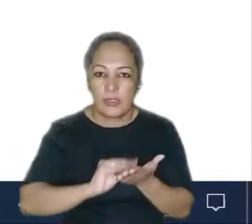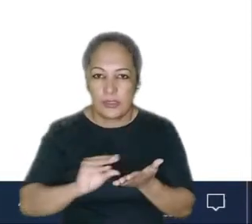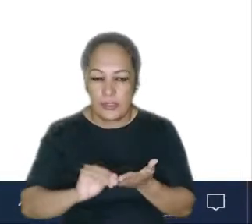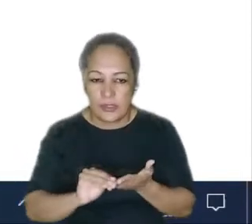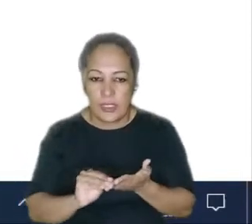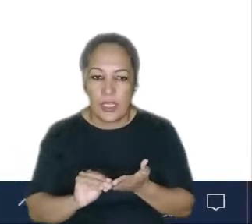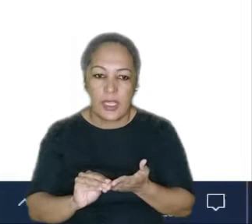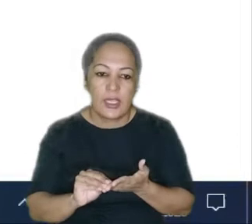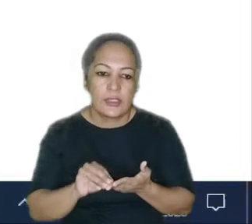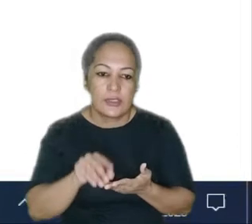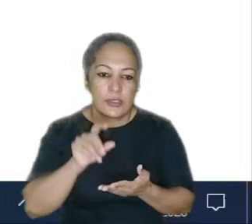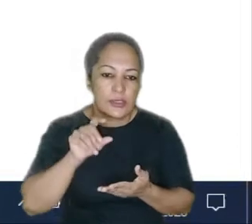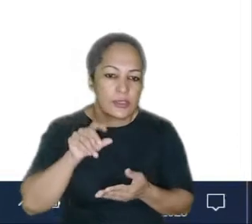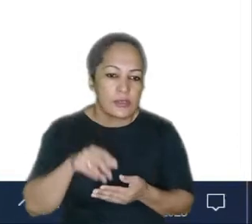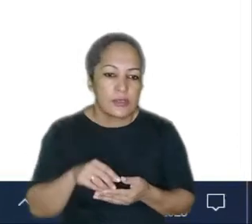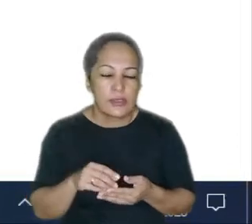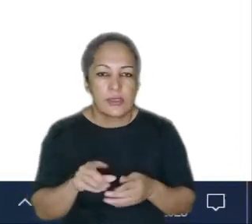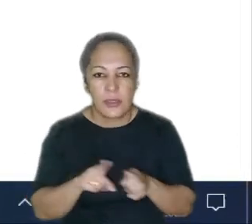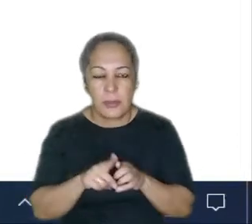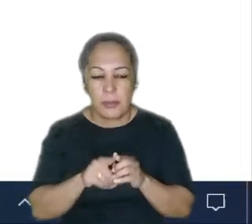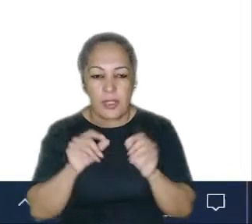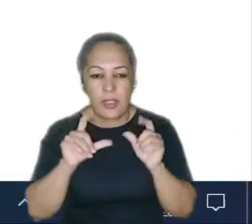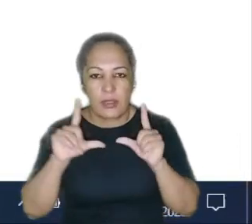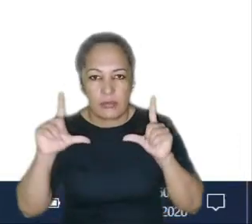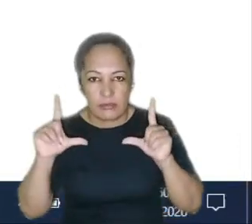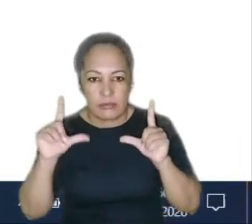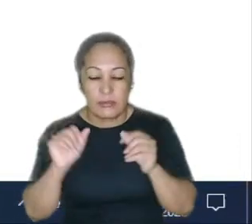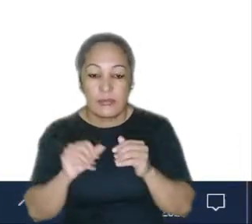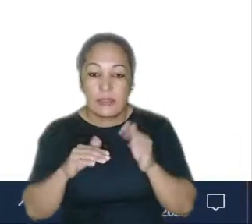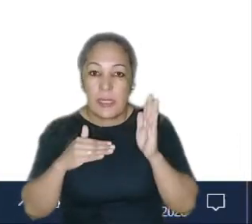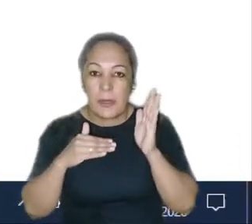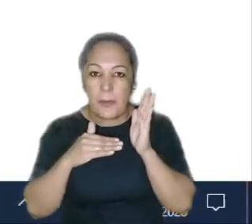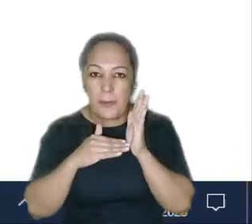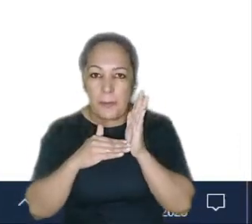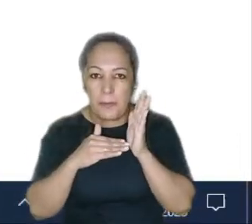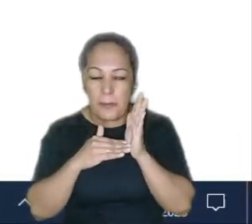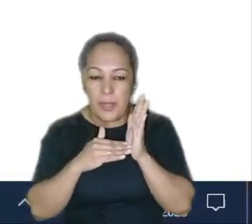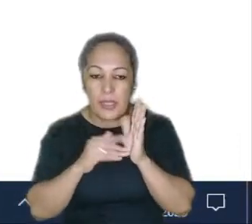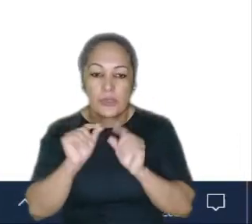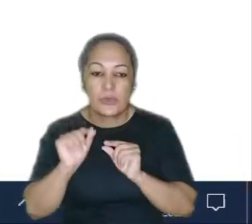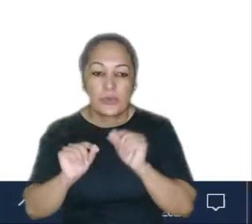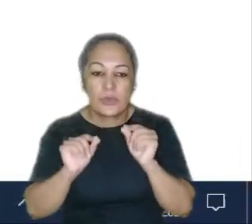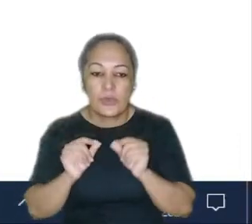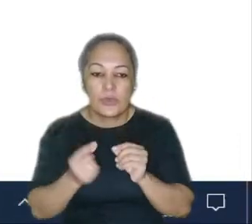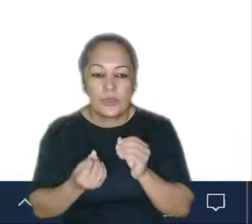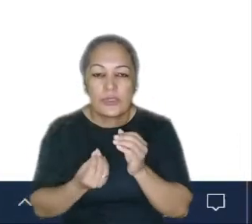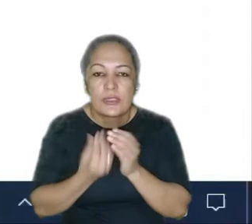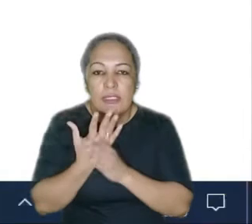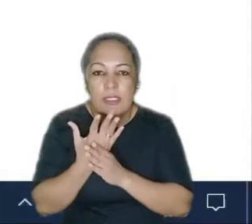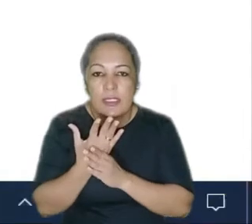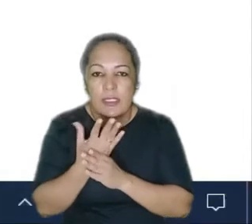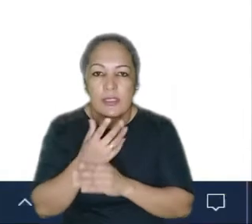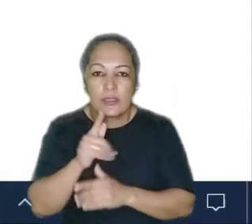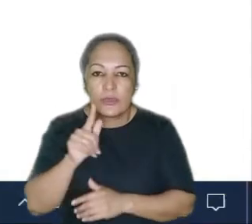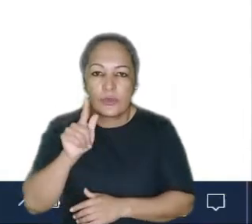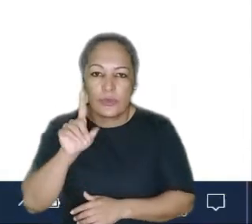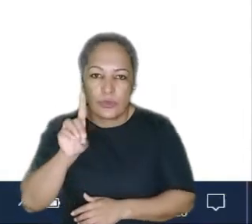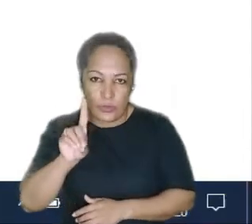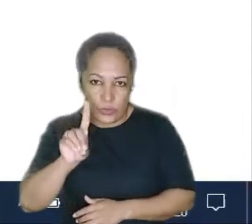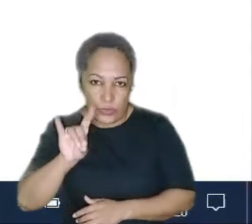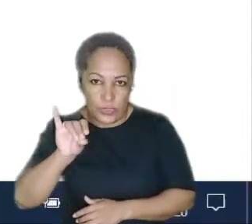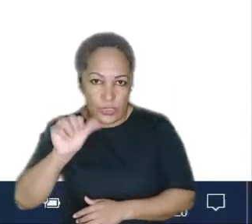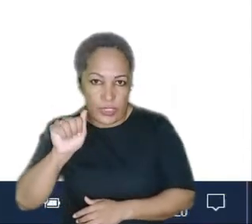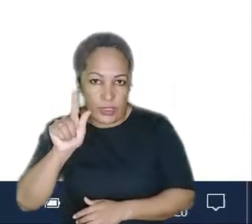abinha aqui. Tá? Na parte de baixo é onde a gente cria os diagramas, né? Como eu falei para vocês na aula